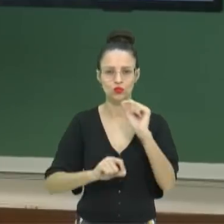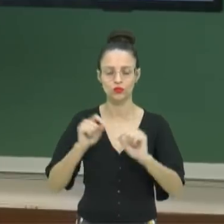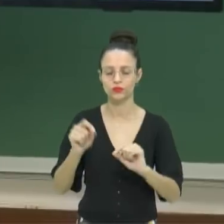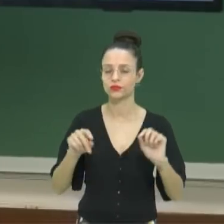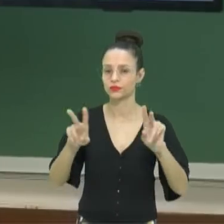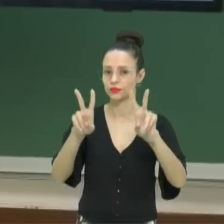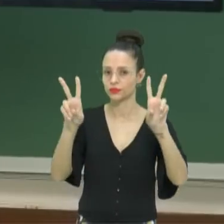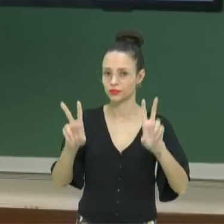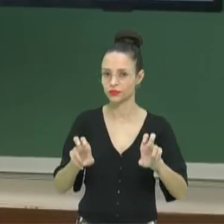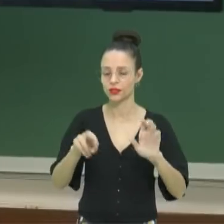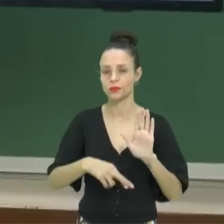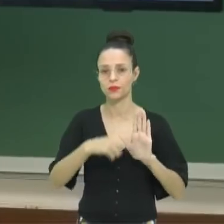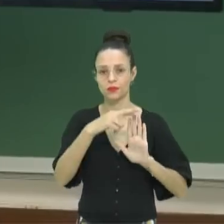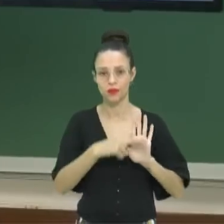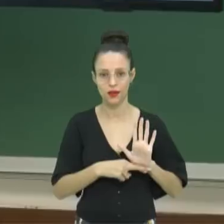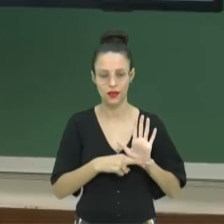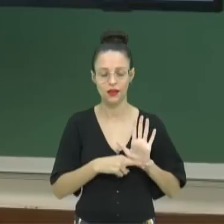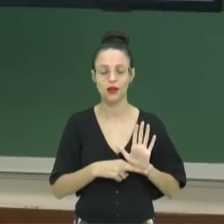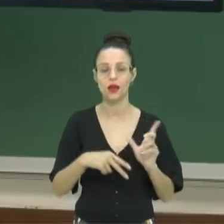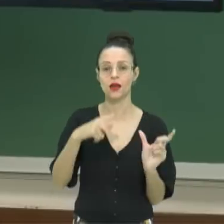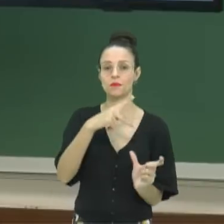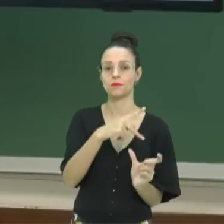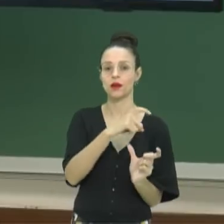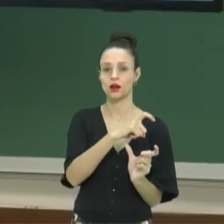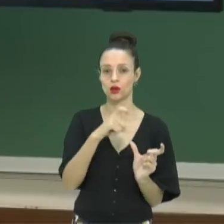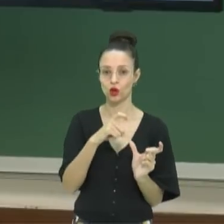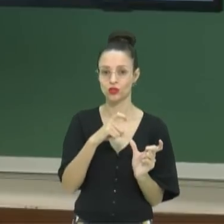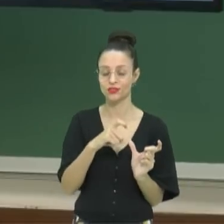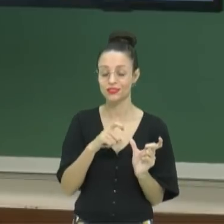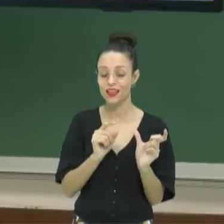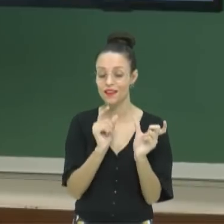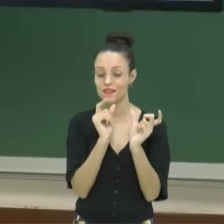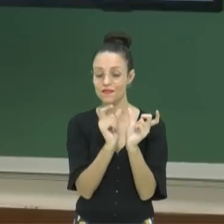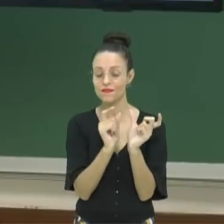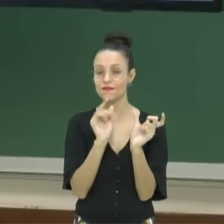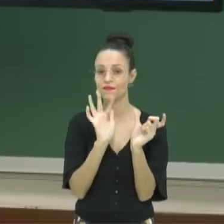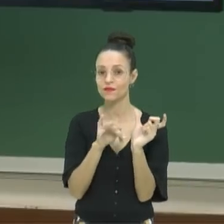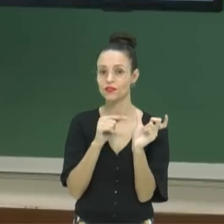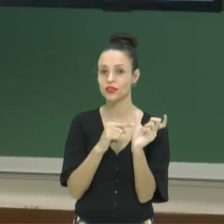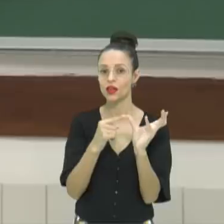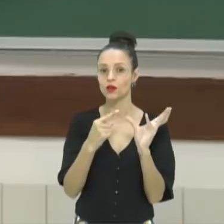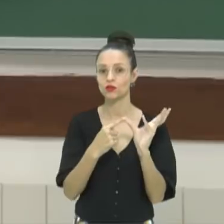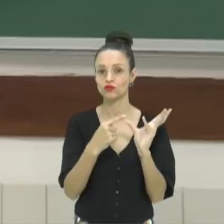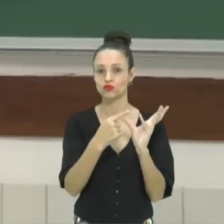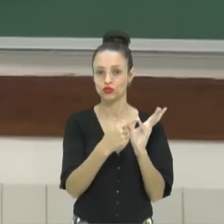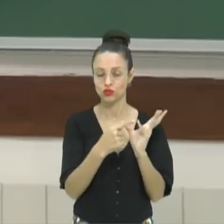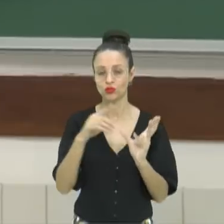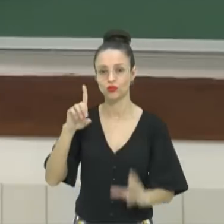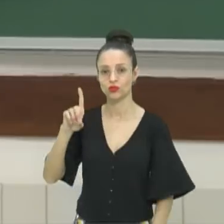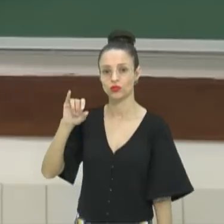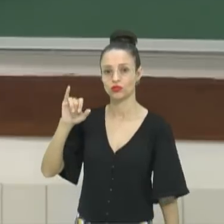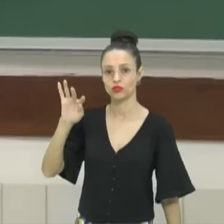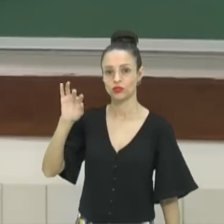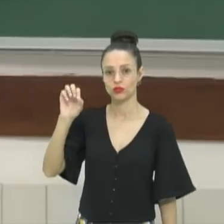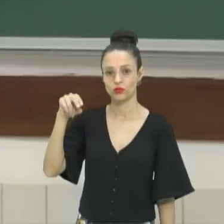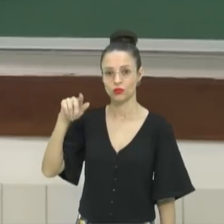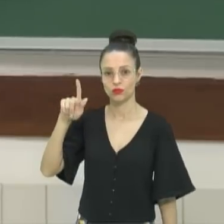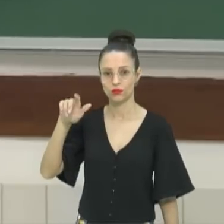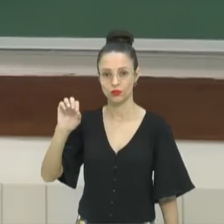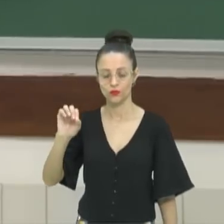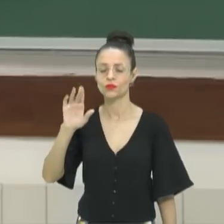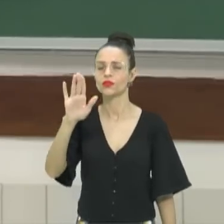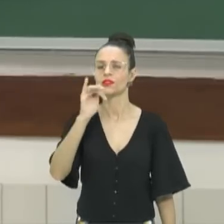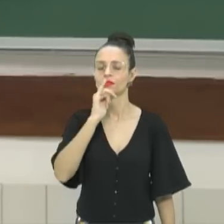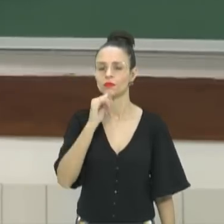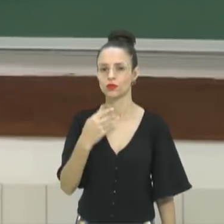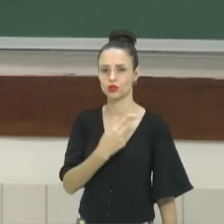mais agora a nossa regra das paroxítonas terminadas em ditongo. Olha, professora, o nome da professora Gláucia.